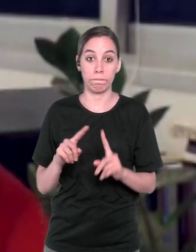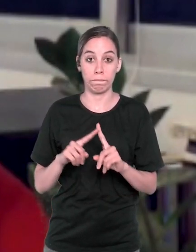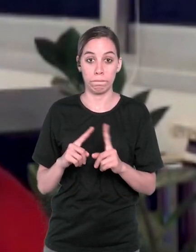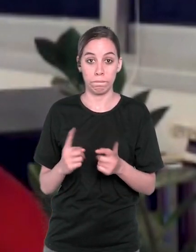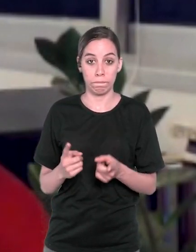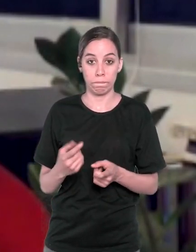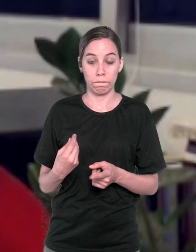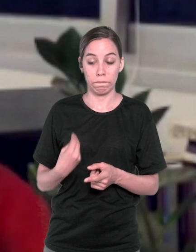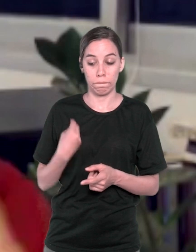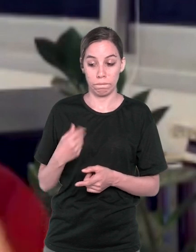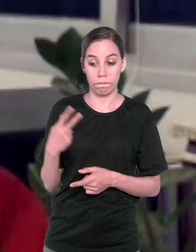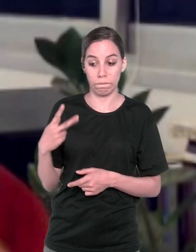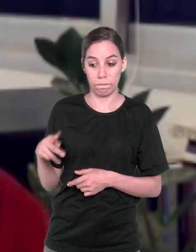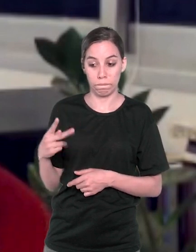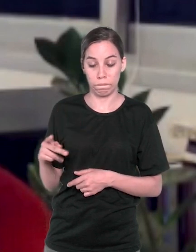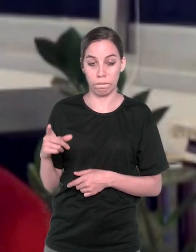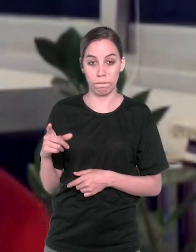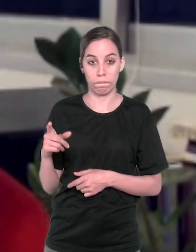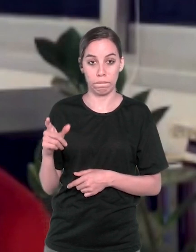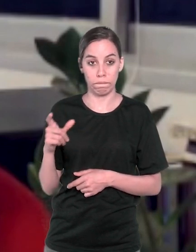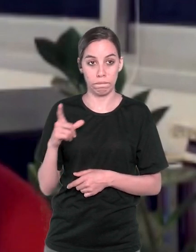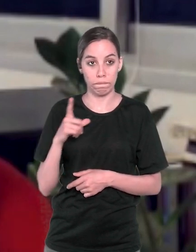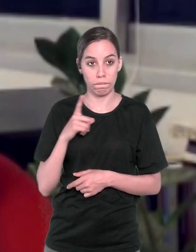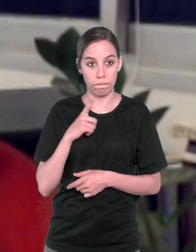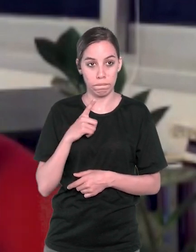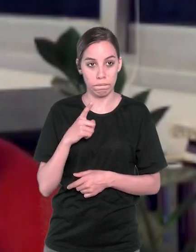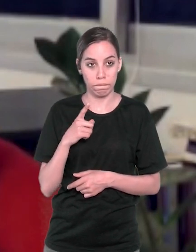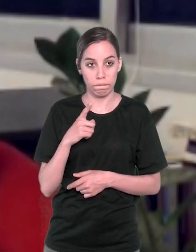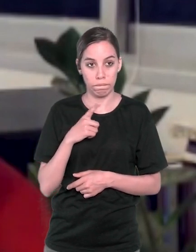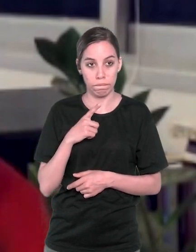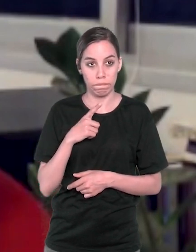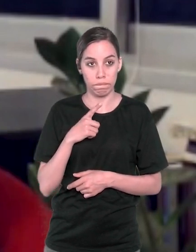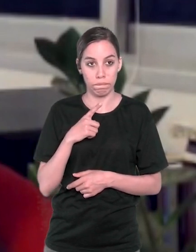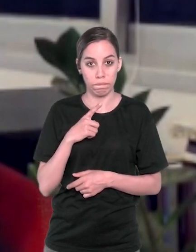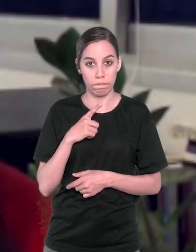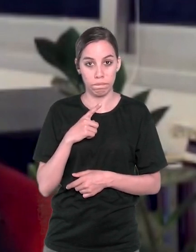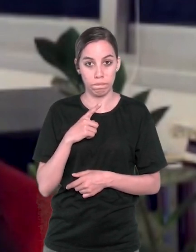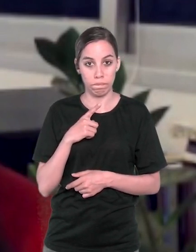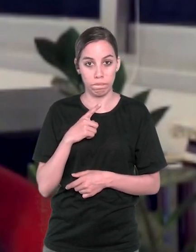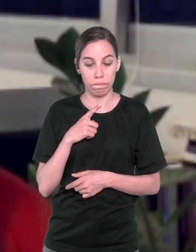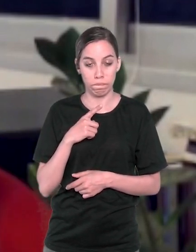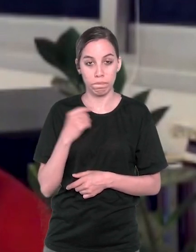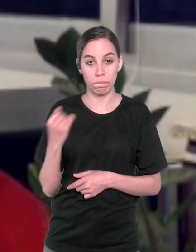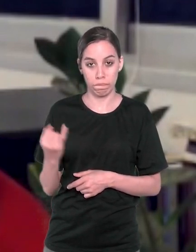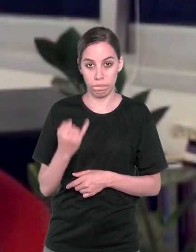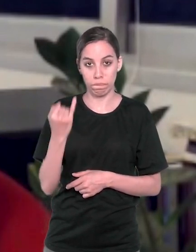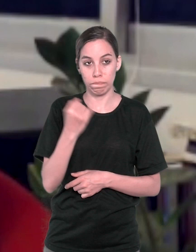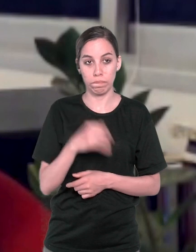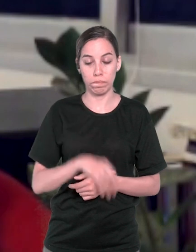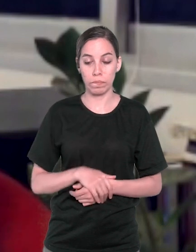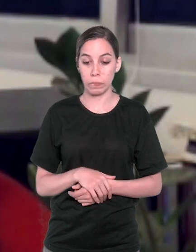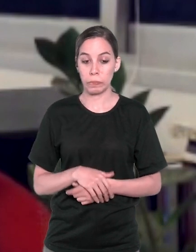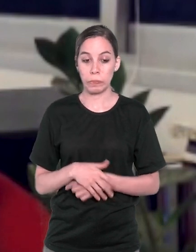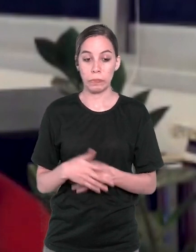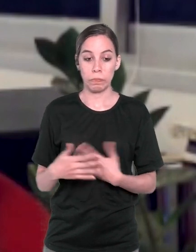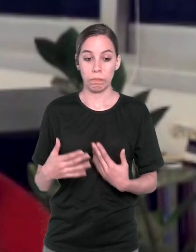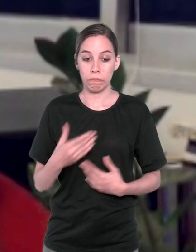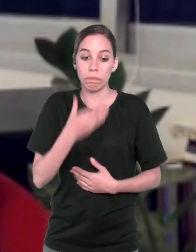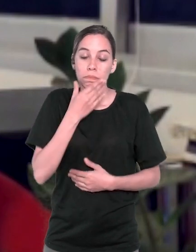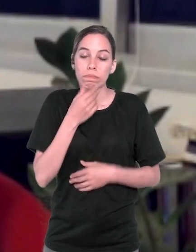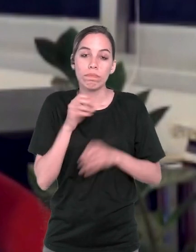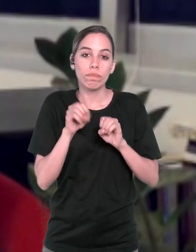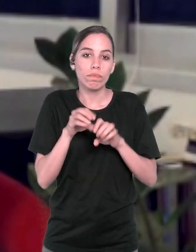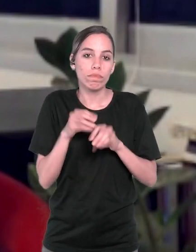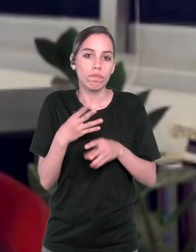essa atividade que eu acho importante. E, nesse sentido, ele ensina muito para as